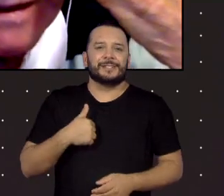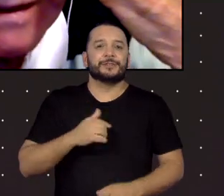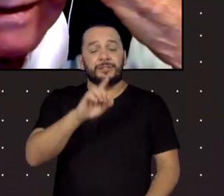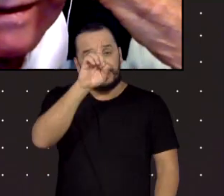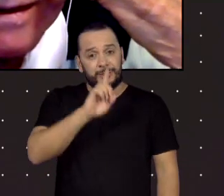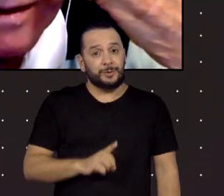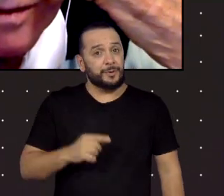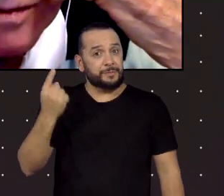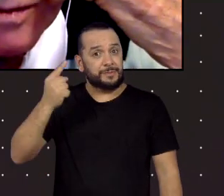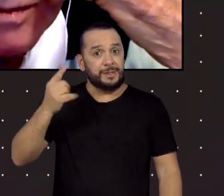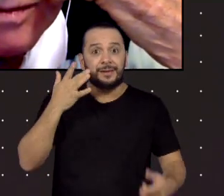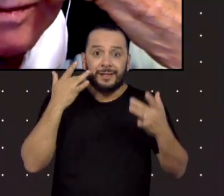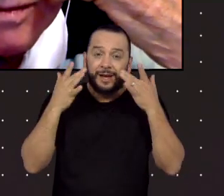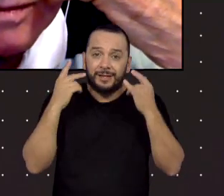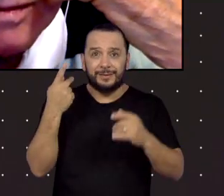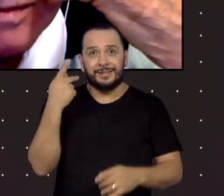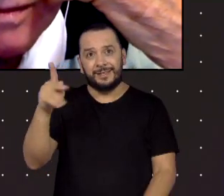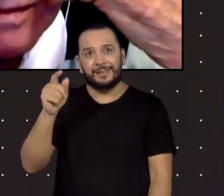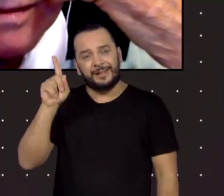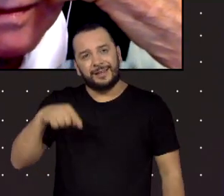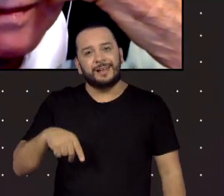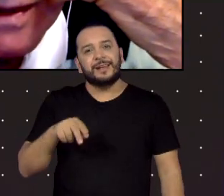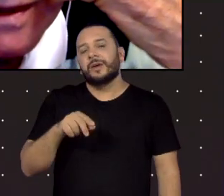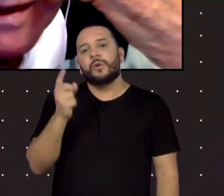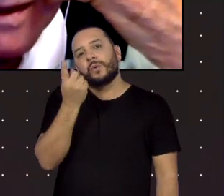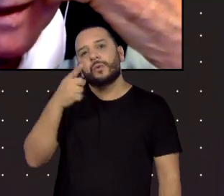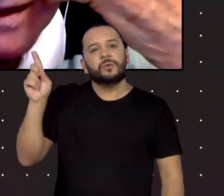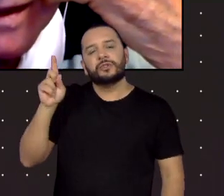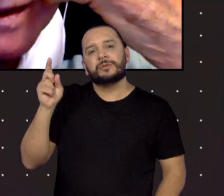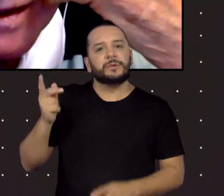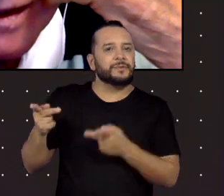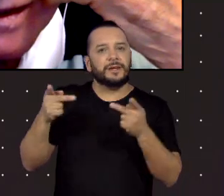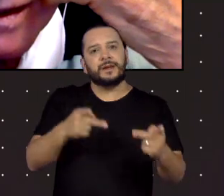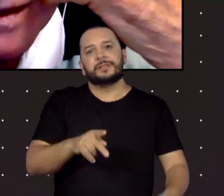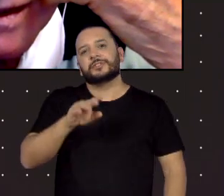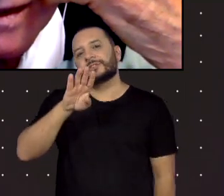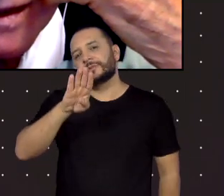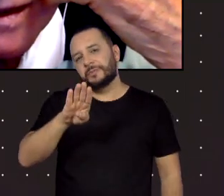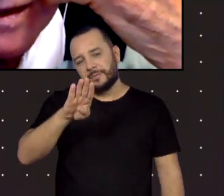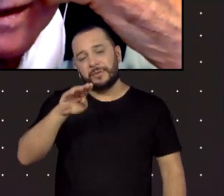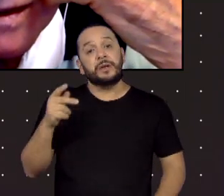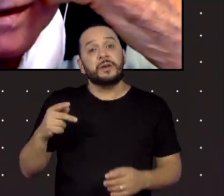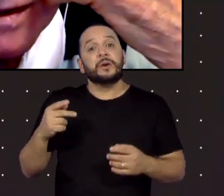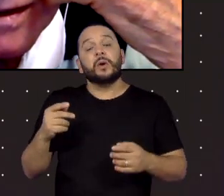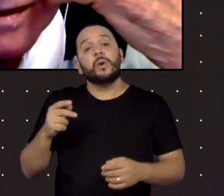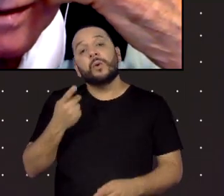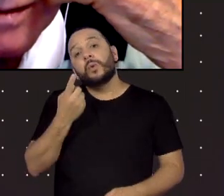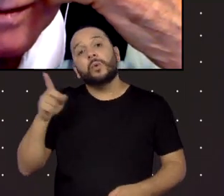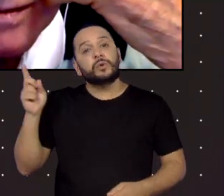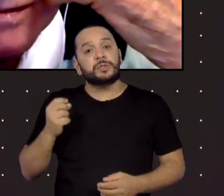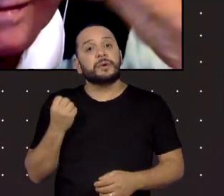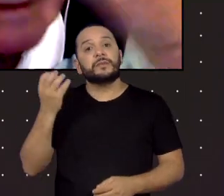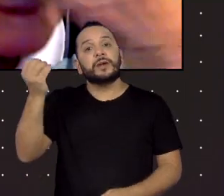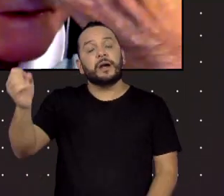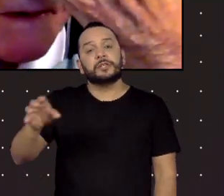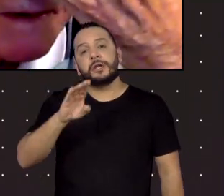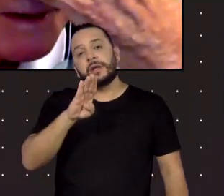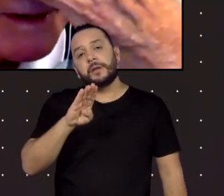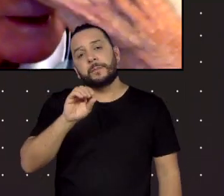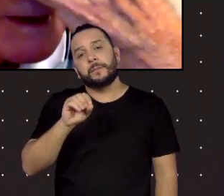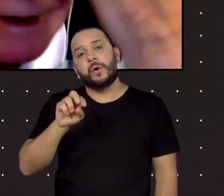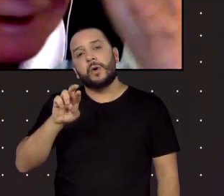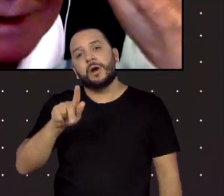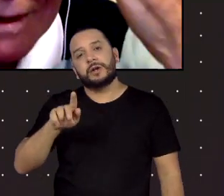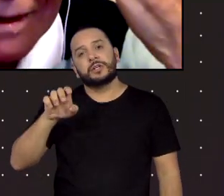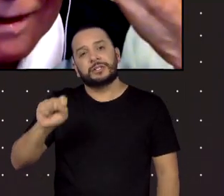teatro, que chamava-se A Última Viagem de Borges. Eu me lembro que nós fomos a Buenos Aires conhecer